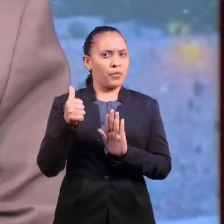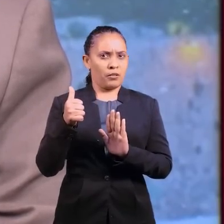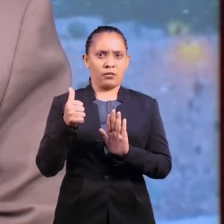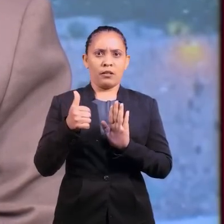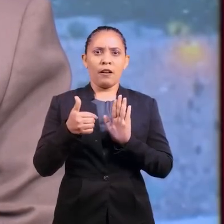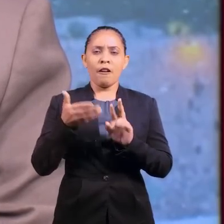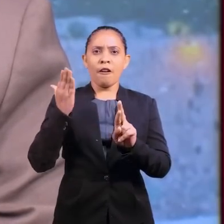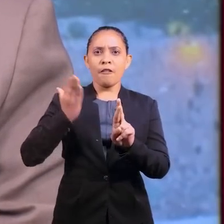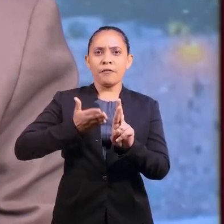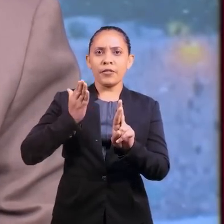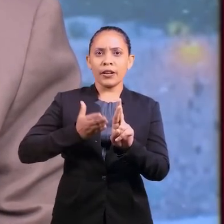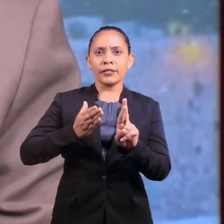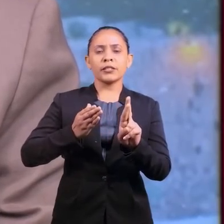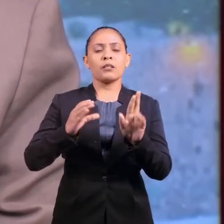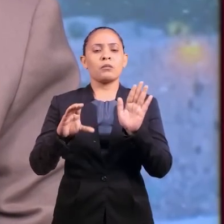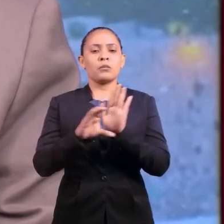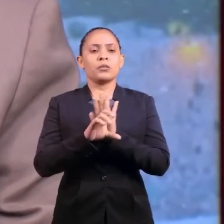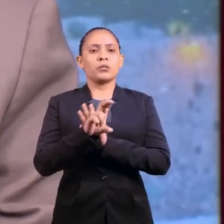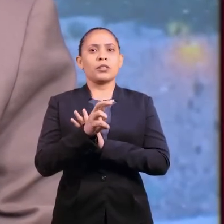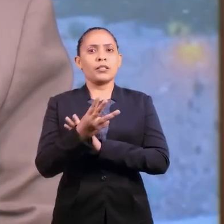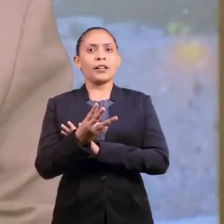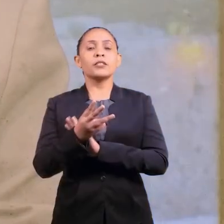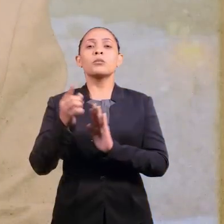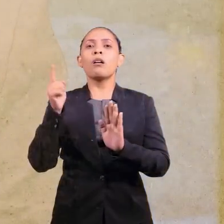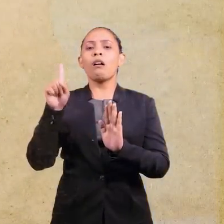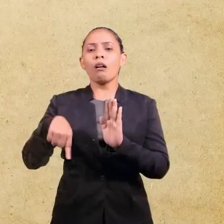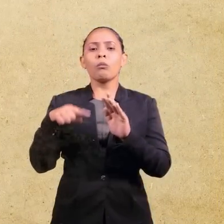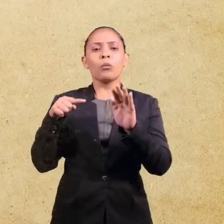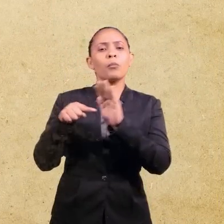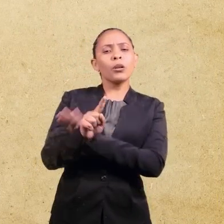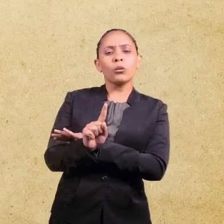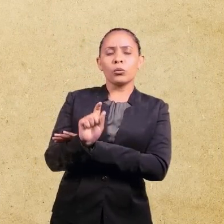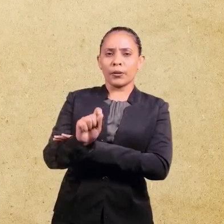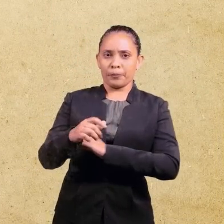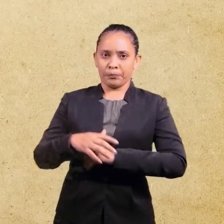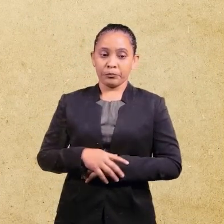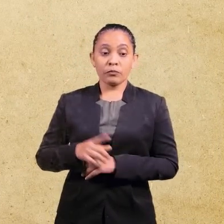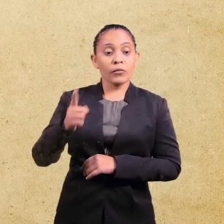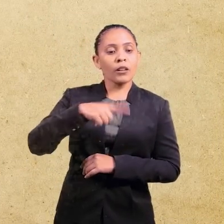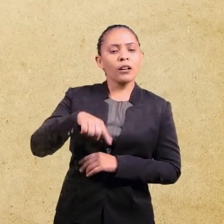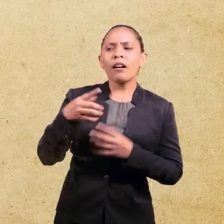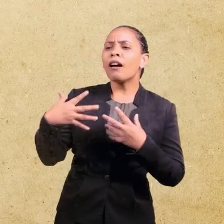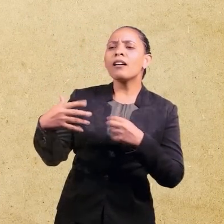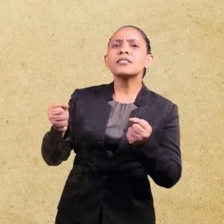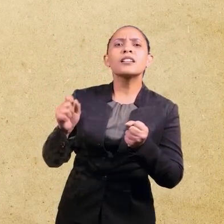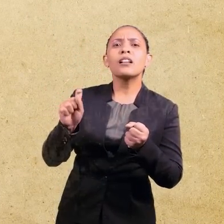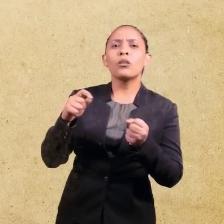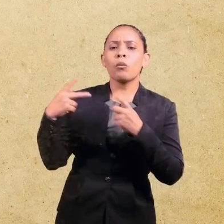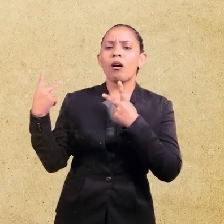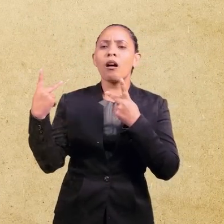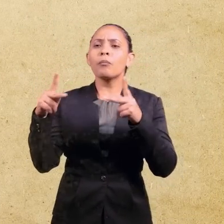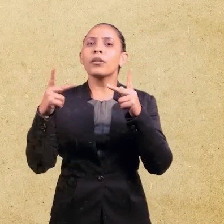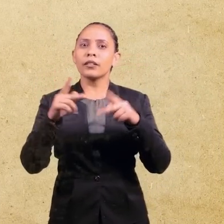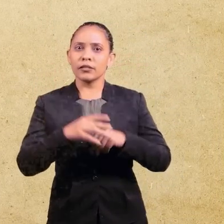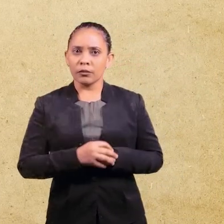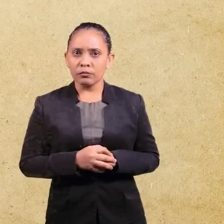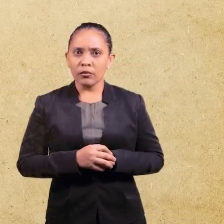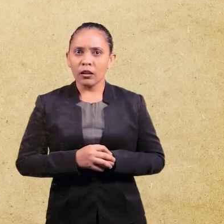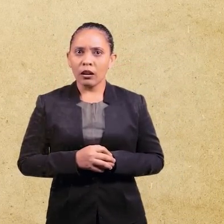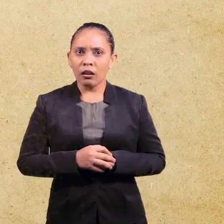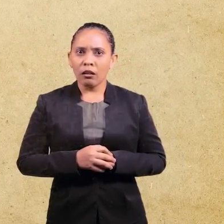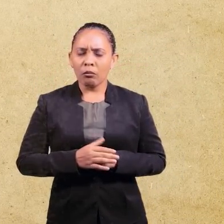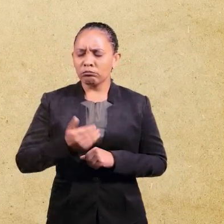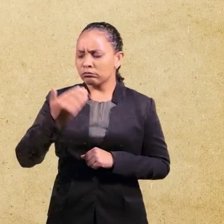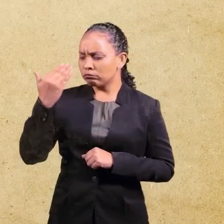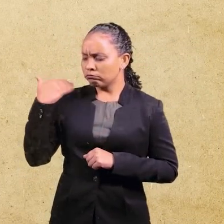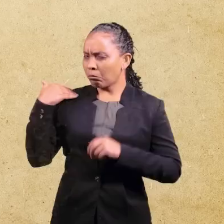feita em Isaías 53 é uma pergunta. E diz assim: quem deu crédito à nossa pregação? E por